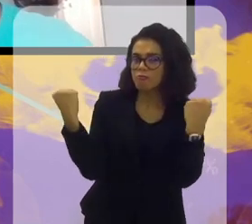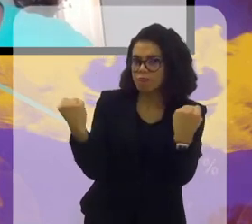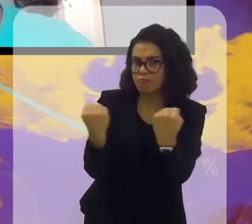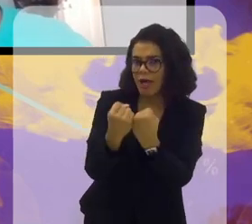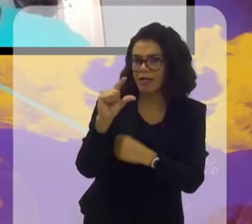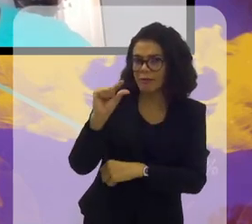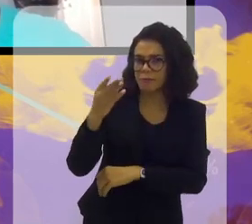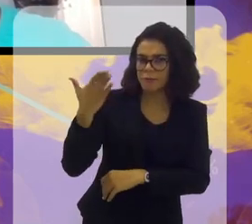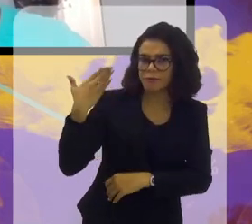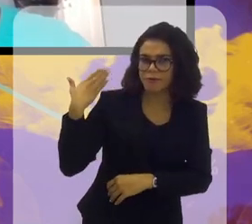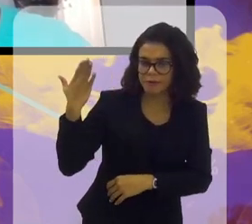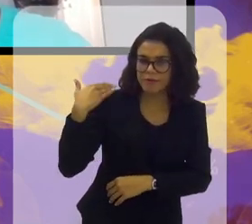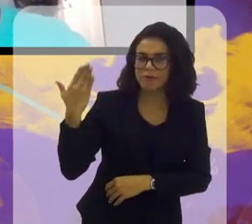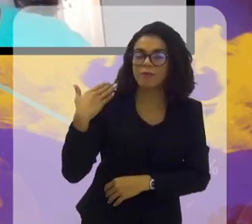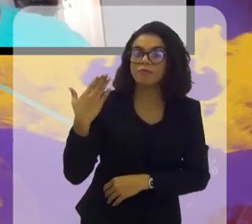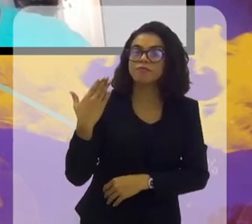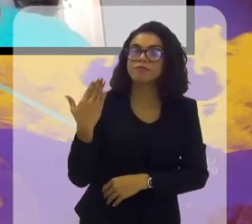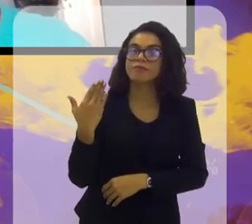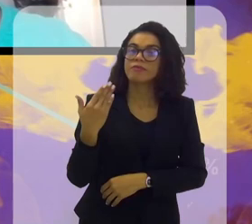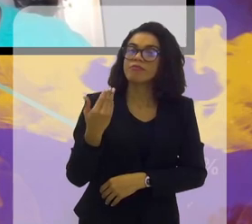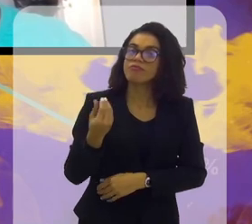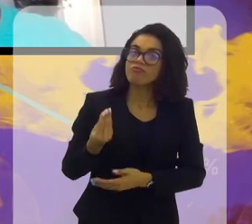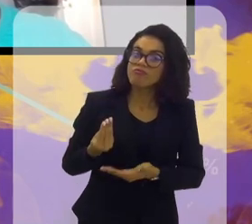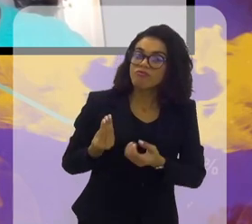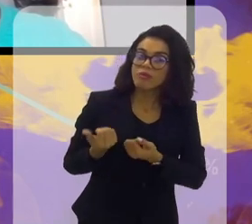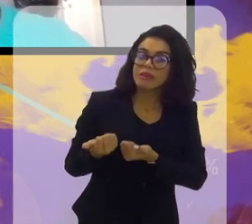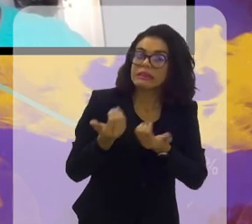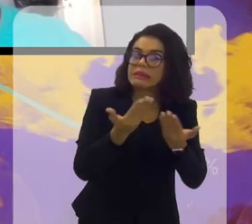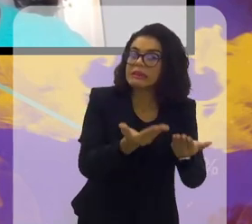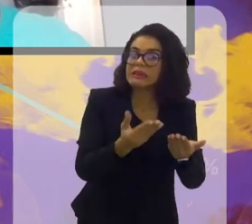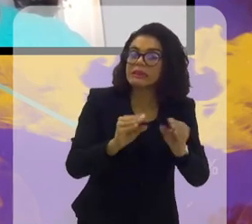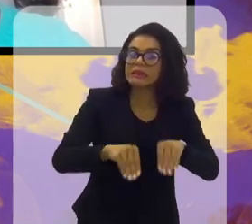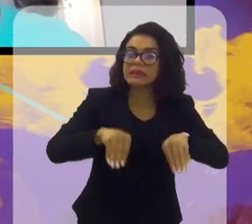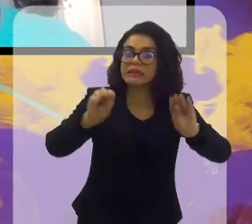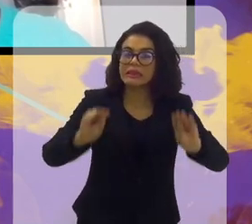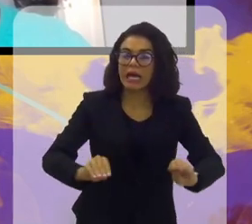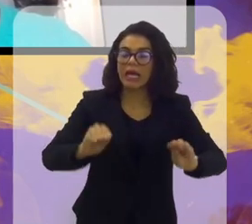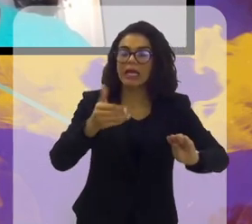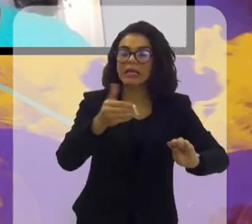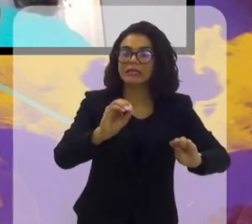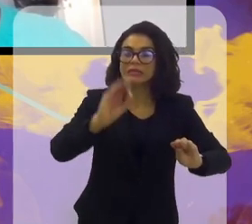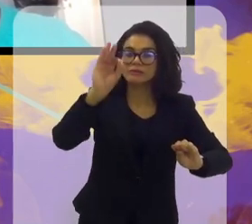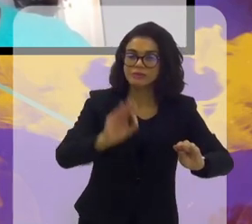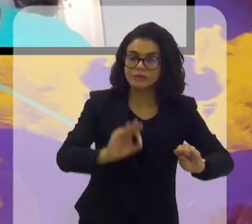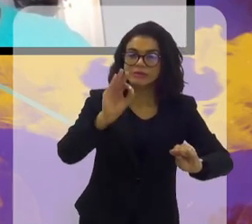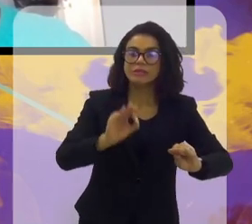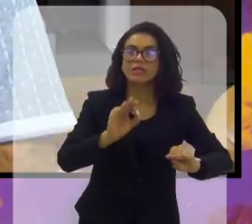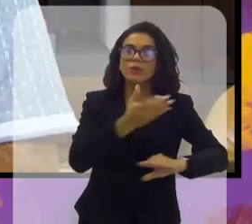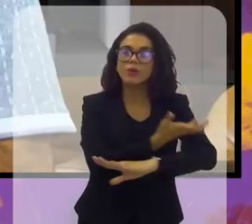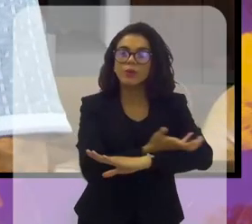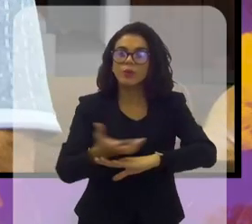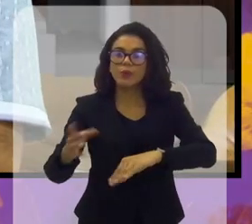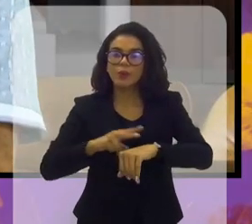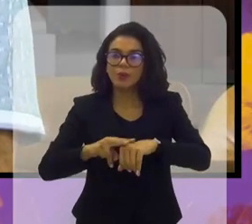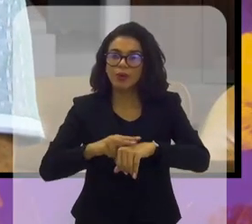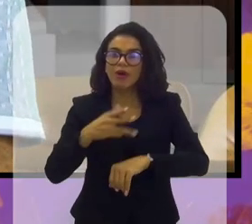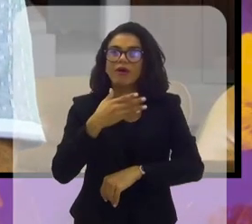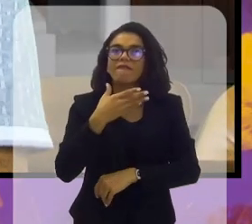uma coisa. O Maracanã, recentemente, colocou 10% de grama artificial,